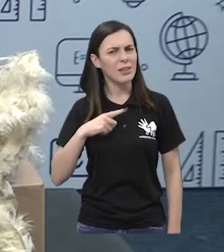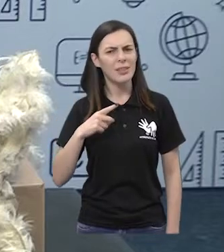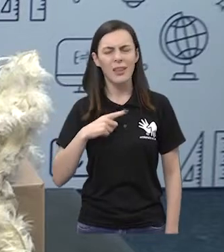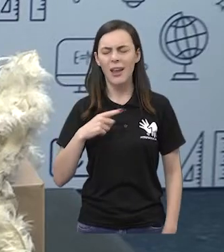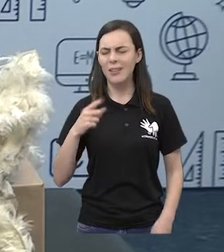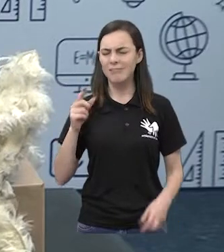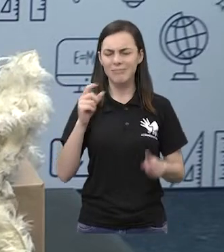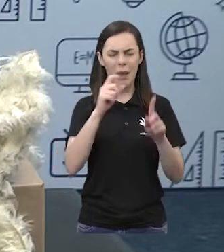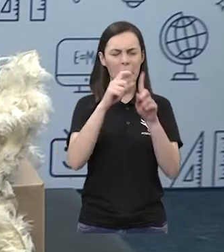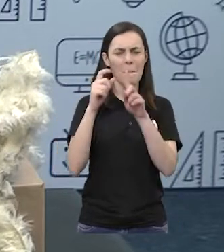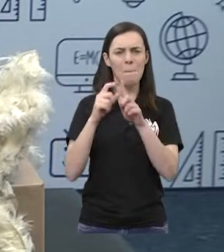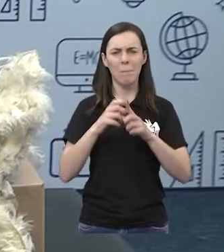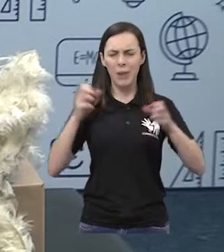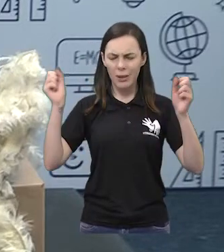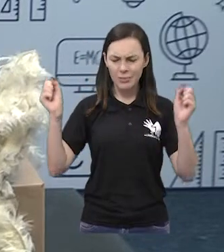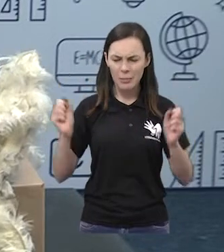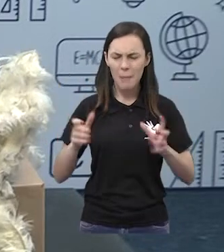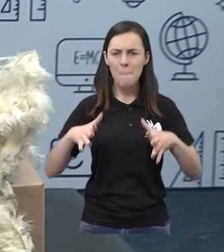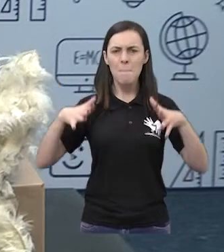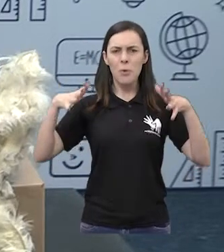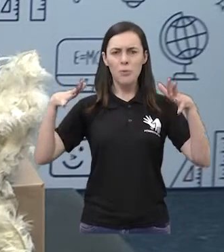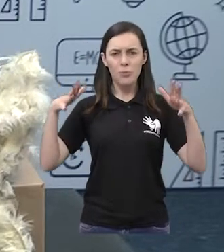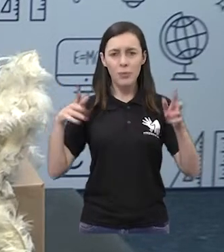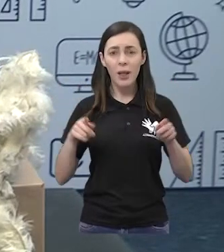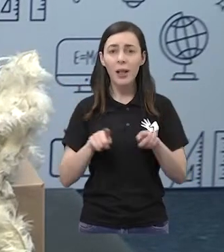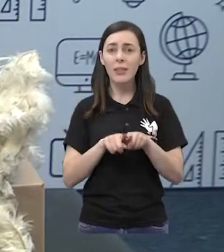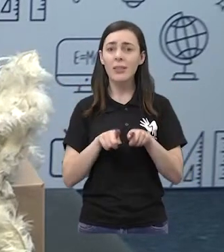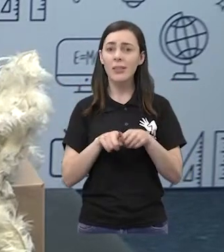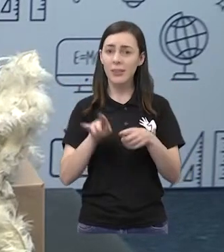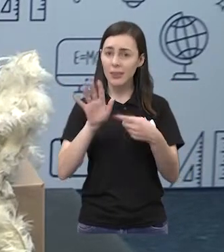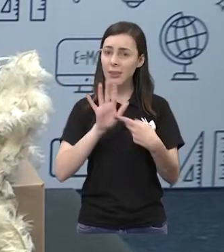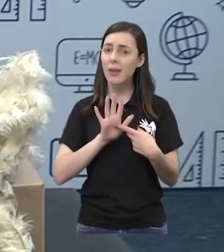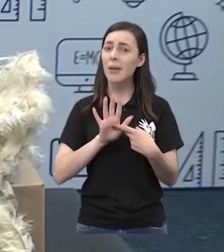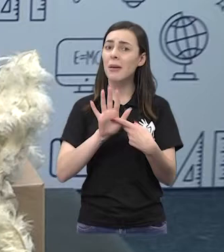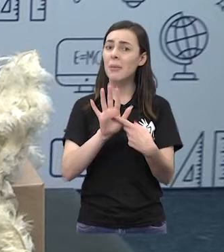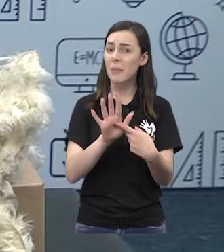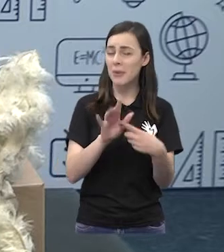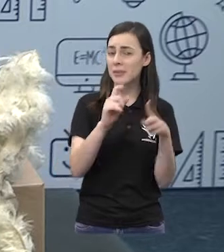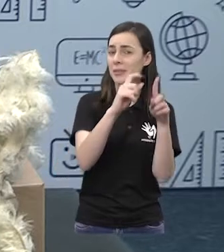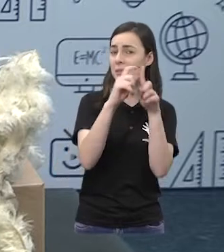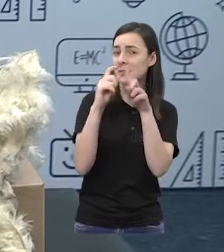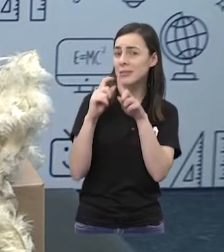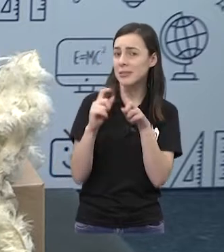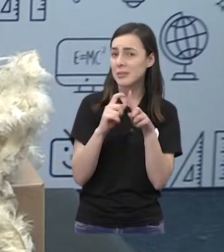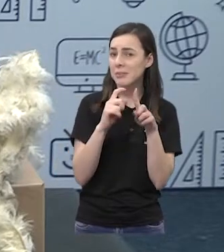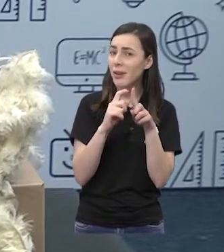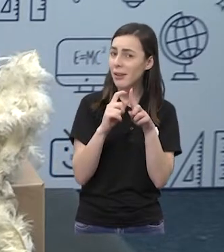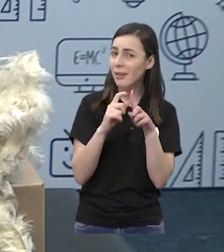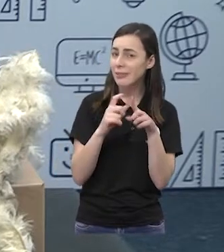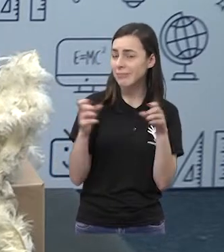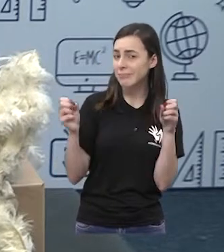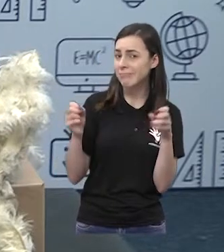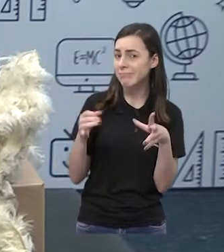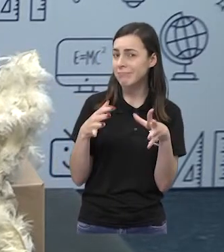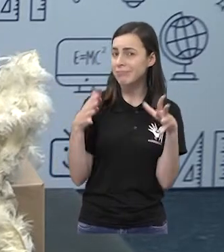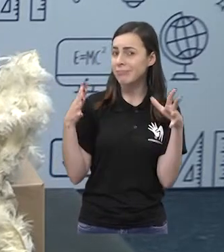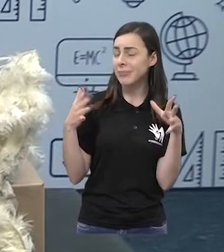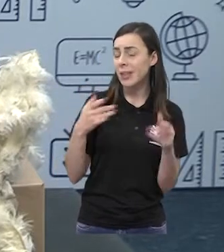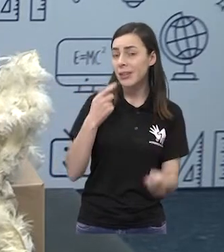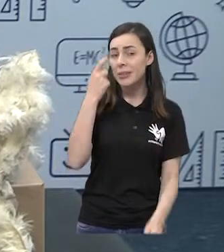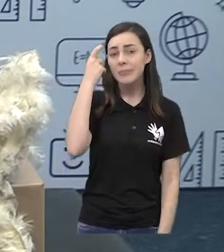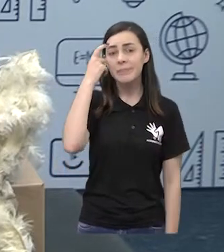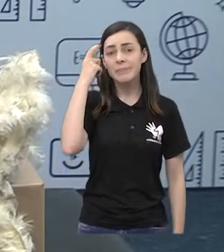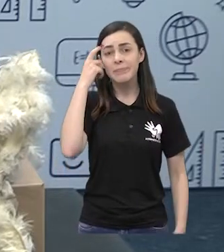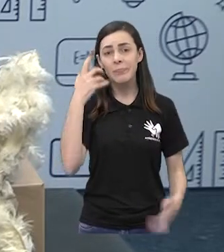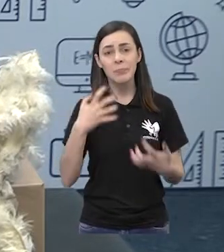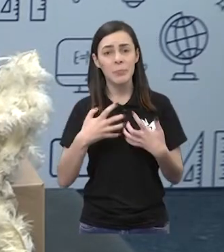recheadas de encantamento e algumas delas trazem também essas palavras mágicas e a gente vai